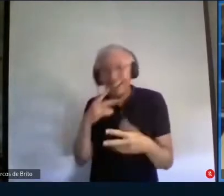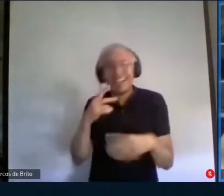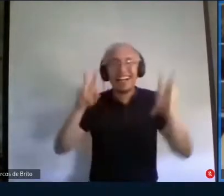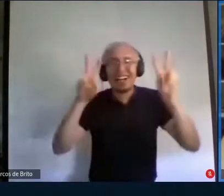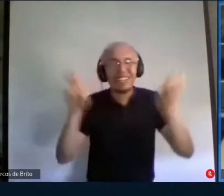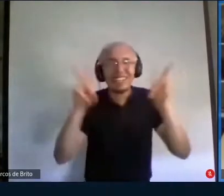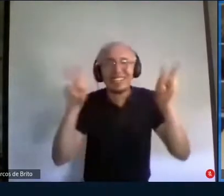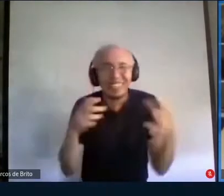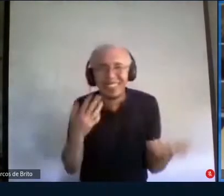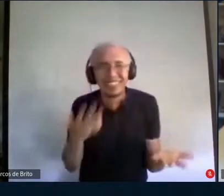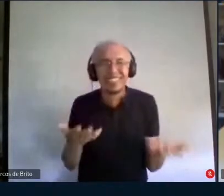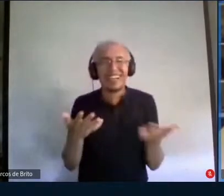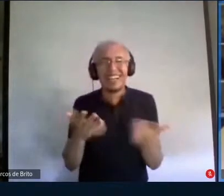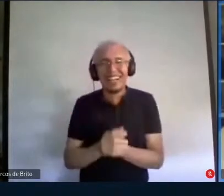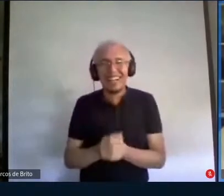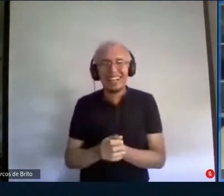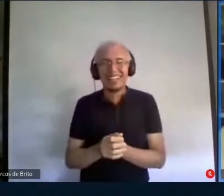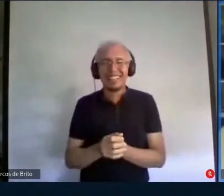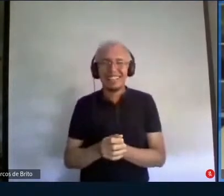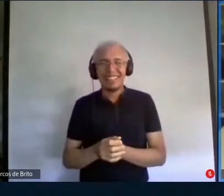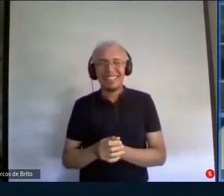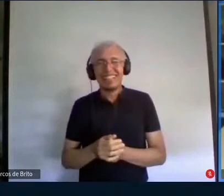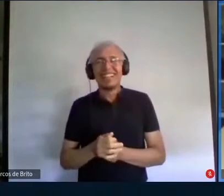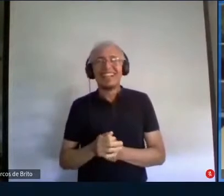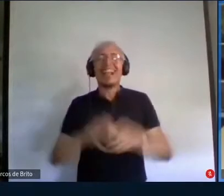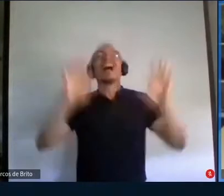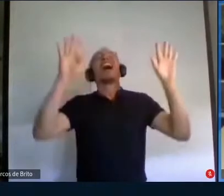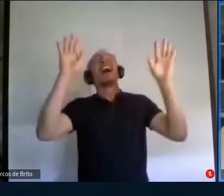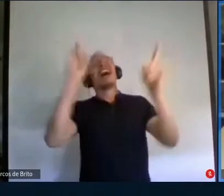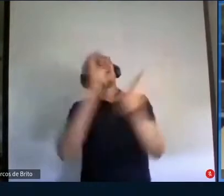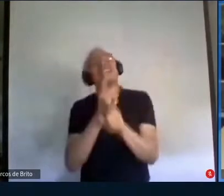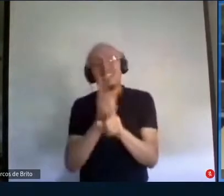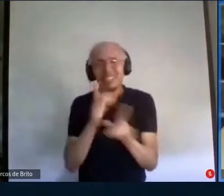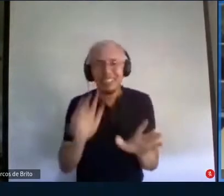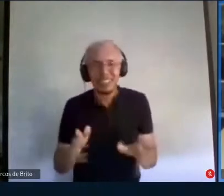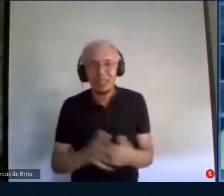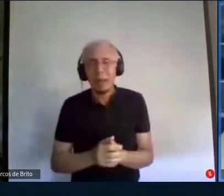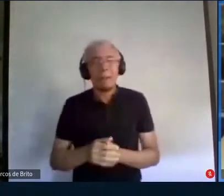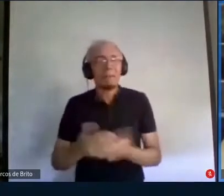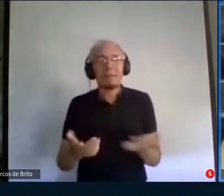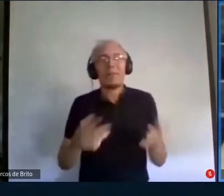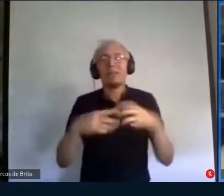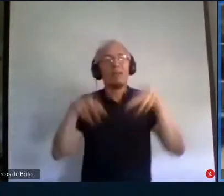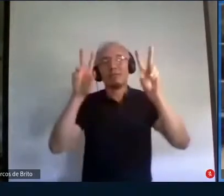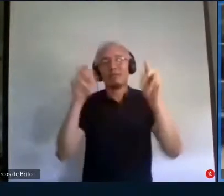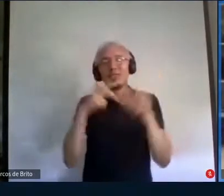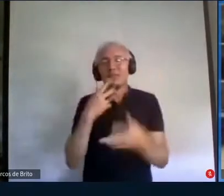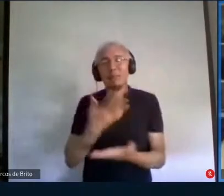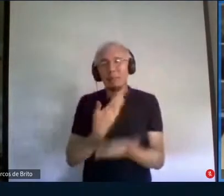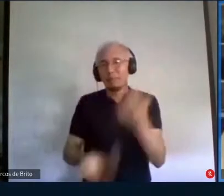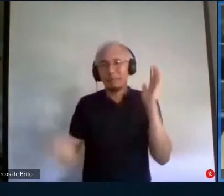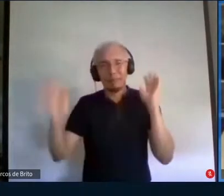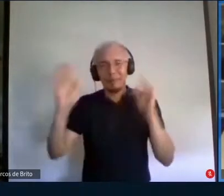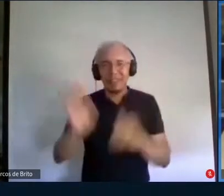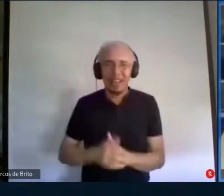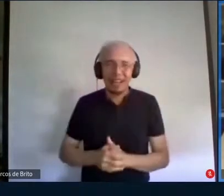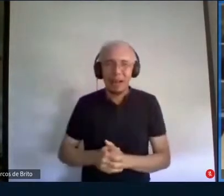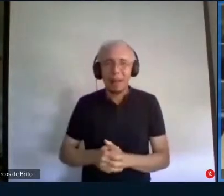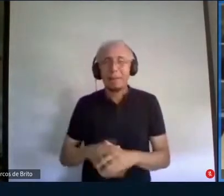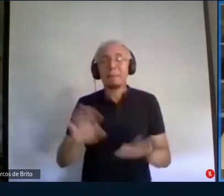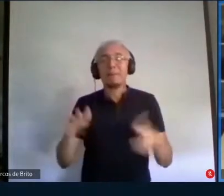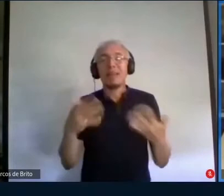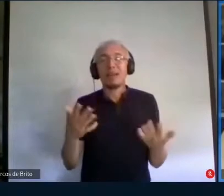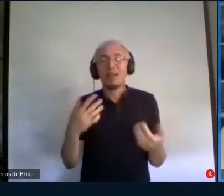estou achando o ar aqui mais para puxar. Eu não achando, achei aqui no PPT, eu não estou achando o título. Bom, então é porque